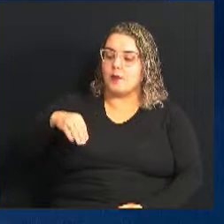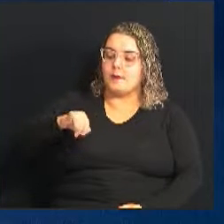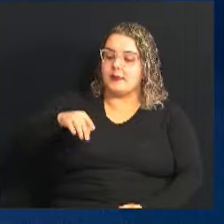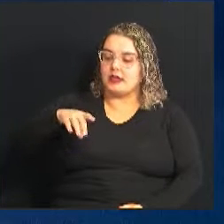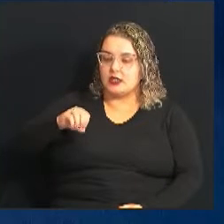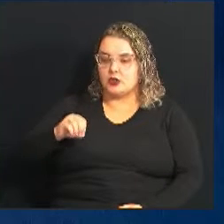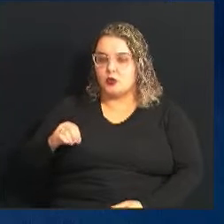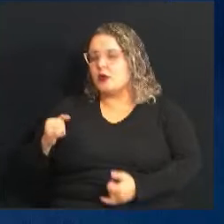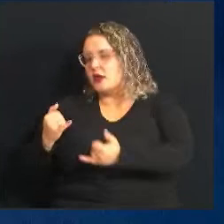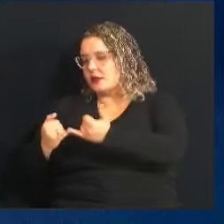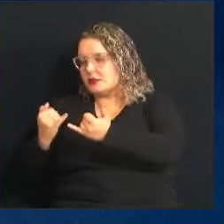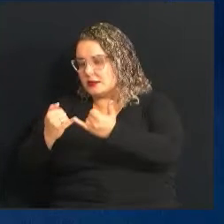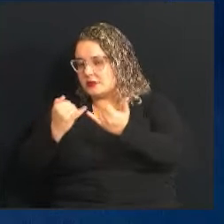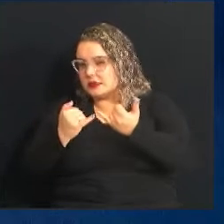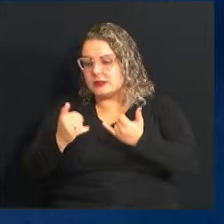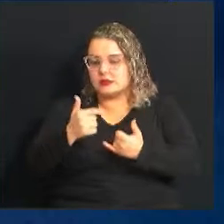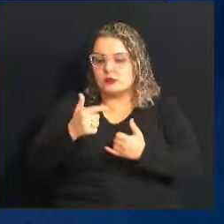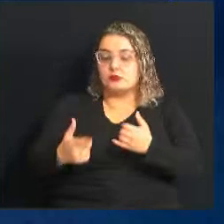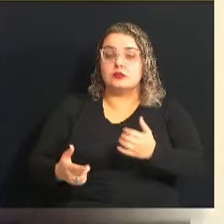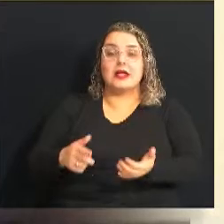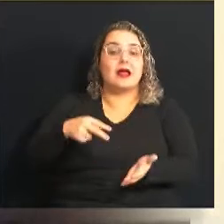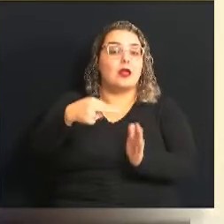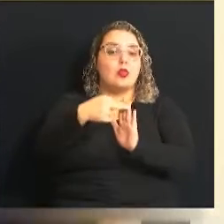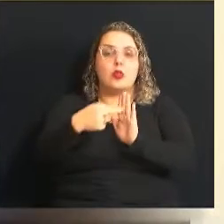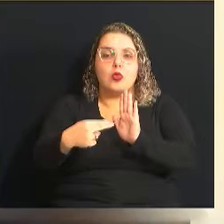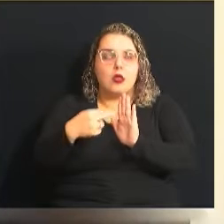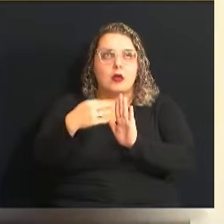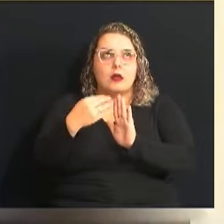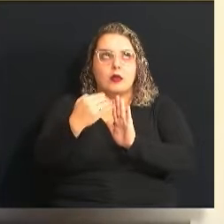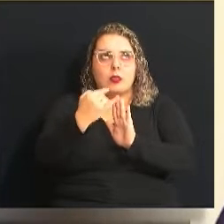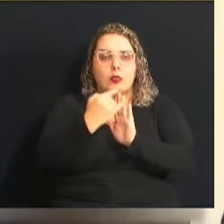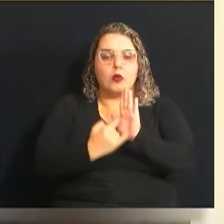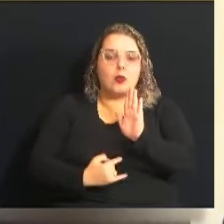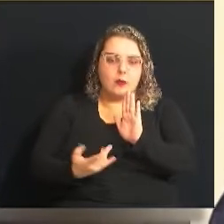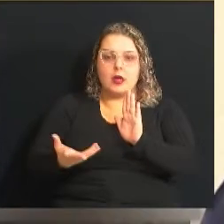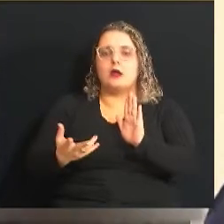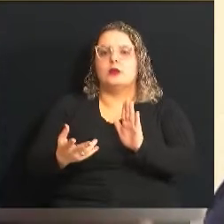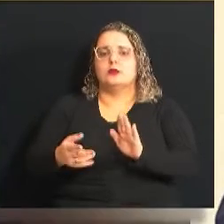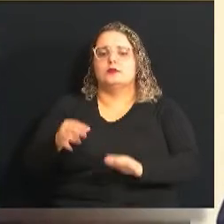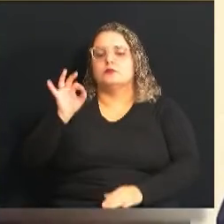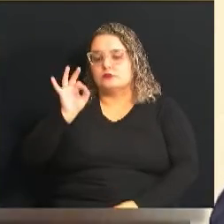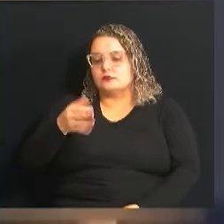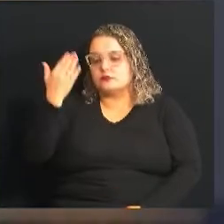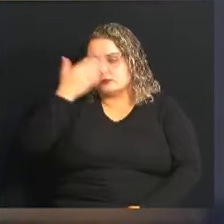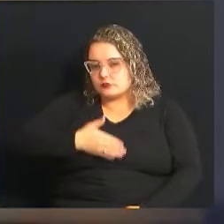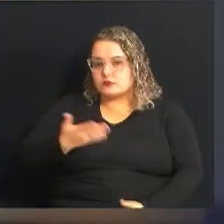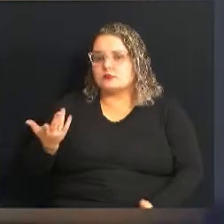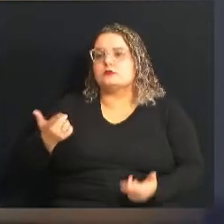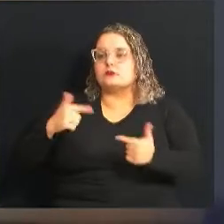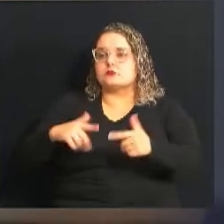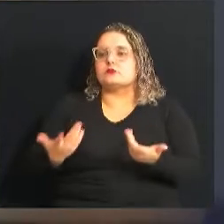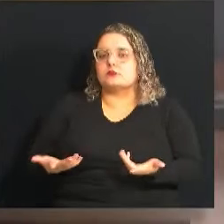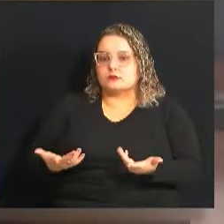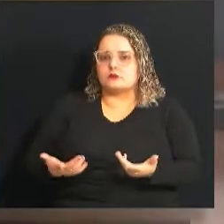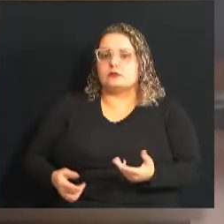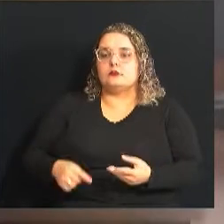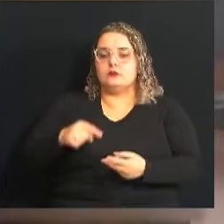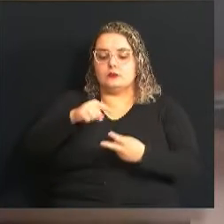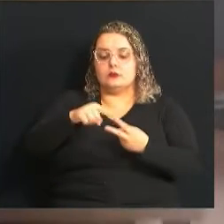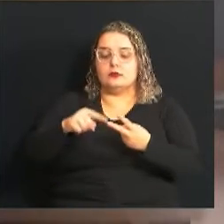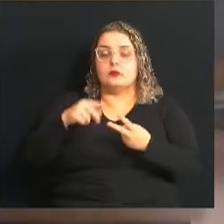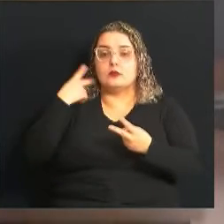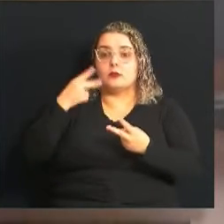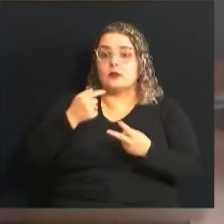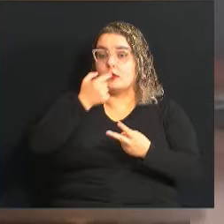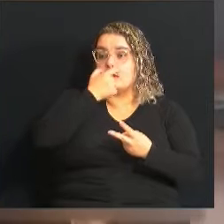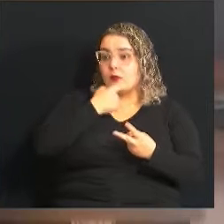sem origem no município de Campinas. Com a presença dos parlamentares Marrom Cunha e Cecílio Santos, o parecer